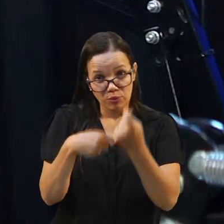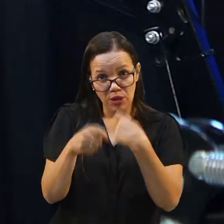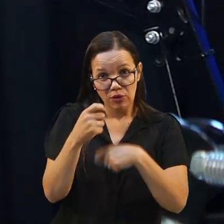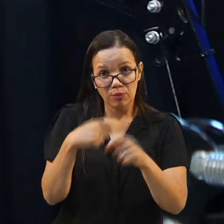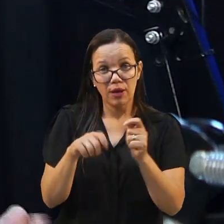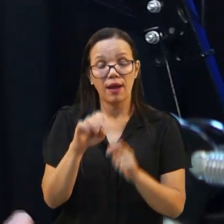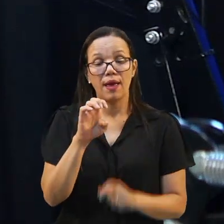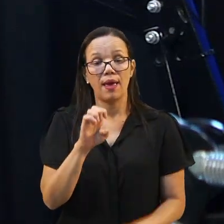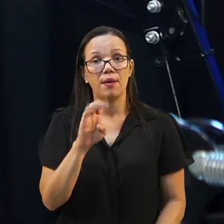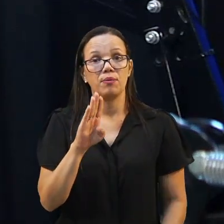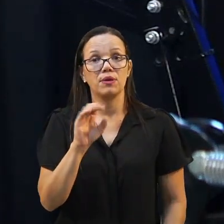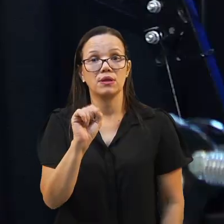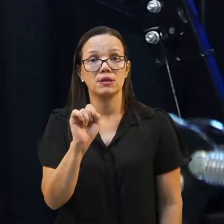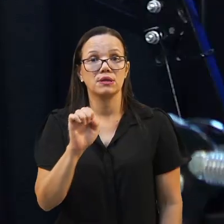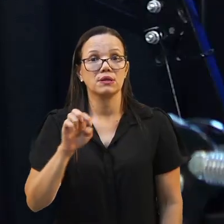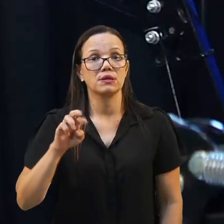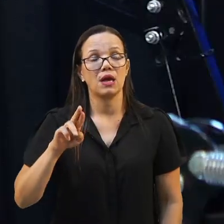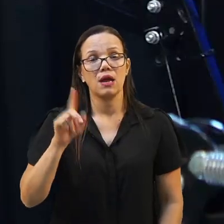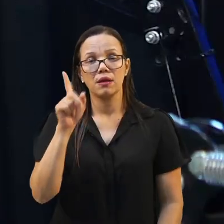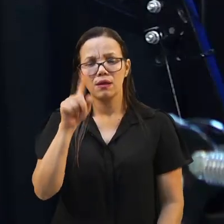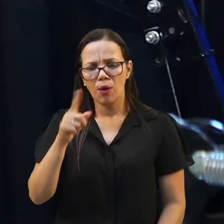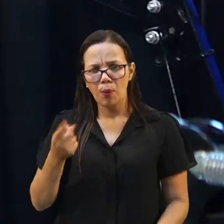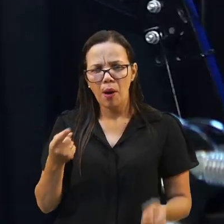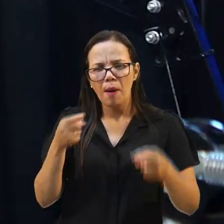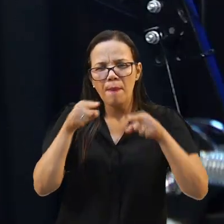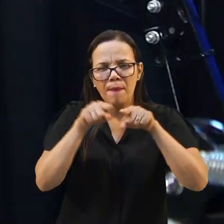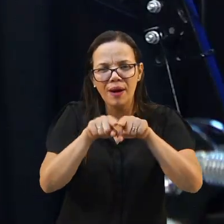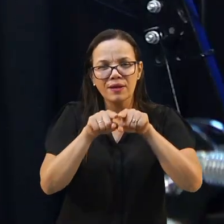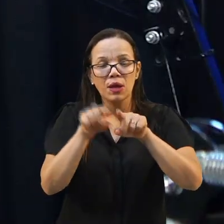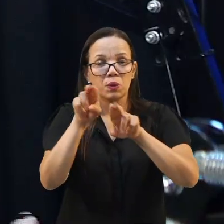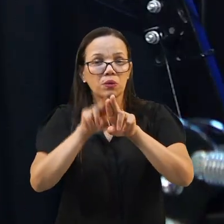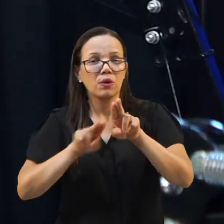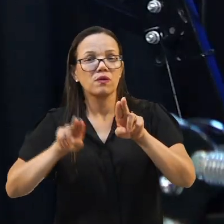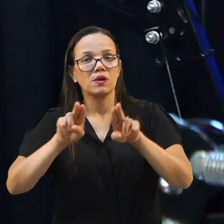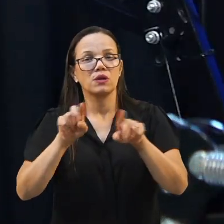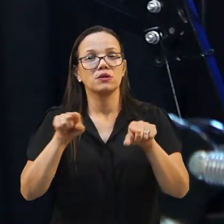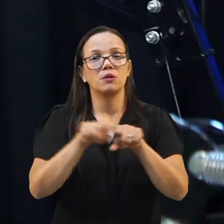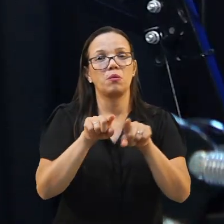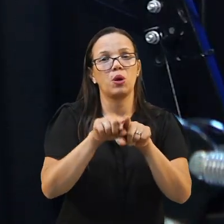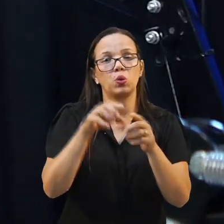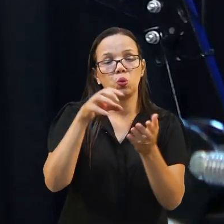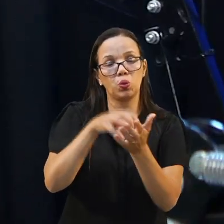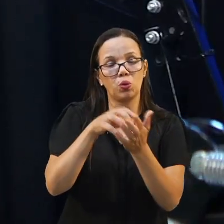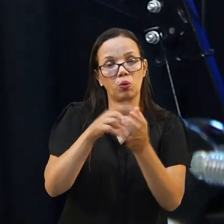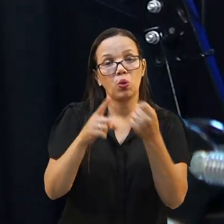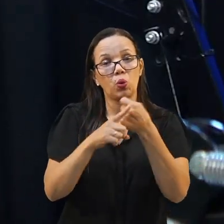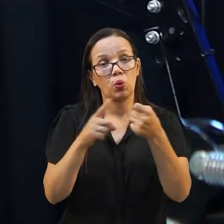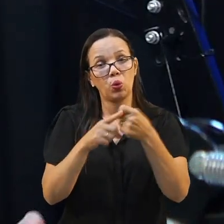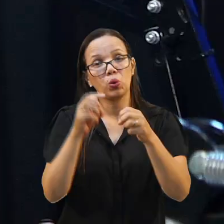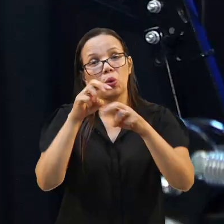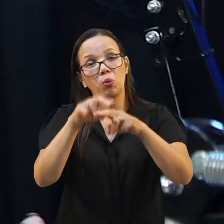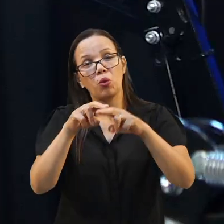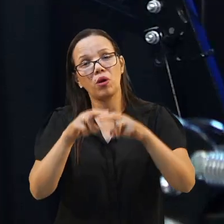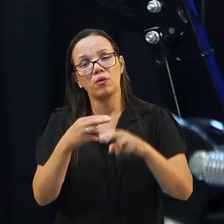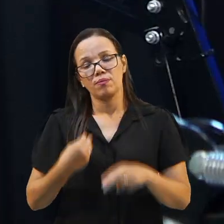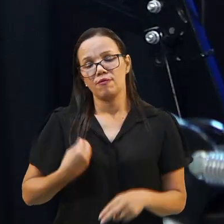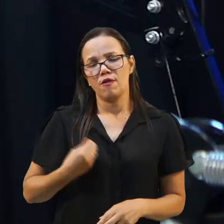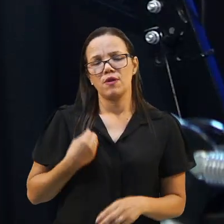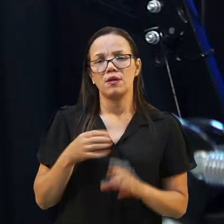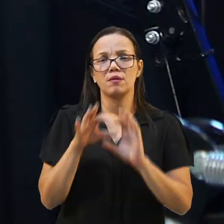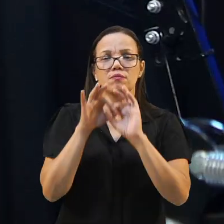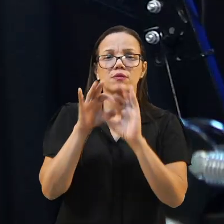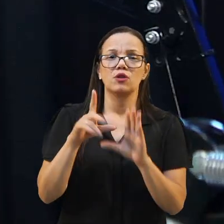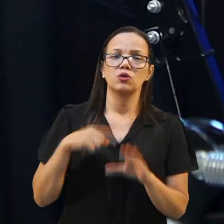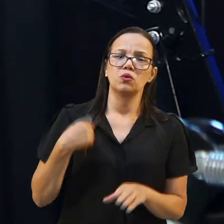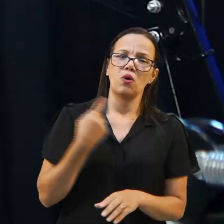EBSER, que é uma grande parceira, tanto da universidade como do Grupo Luta pela Vida, permite que a